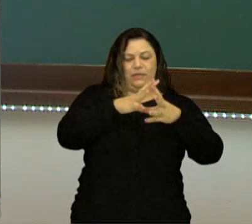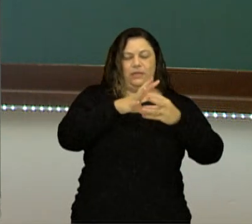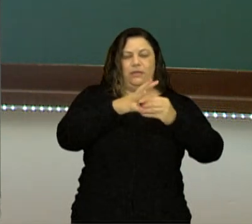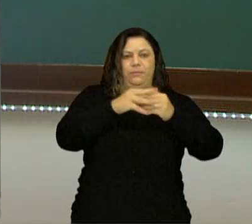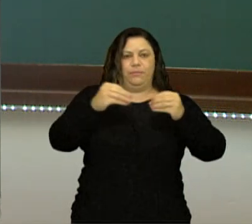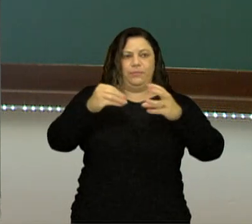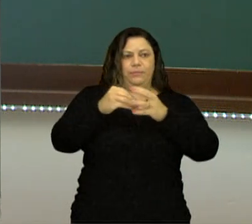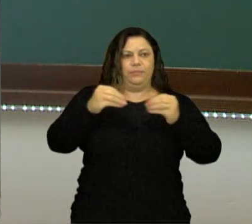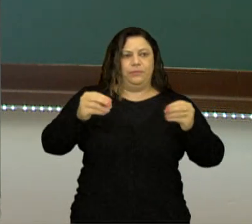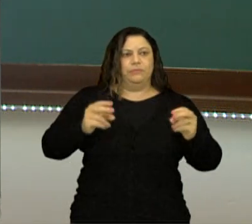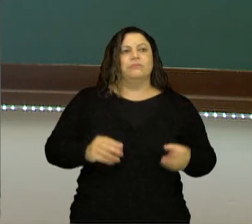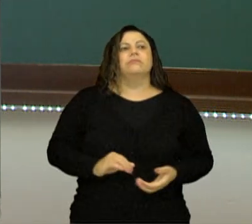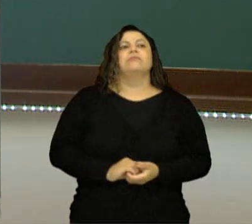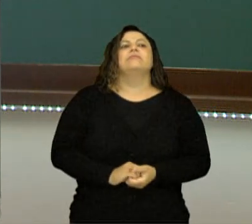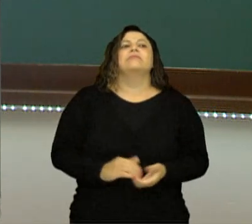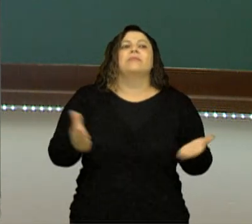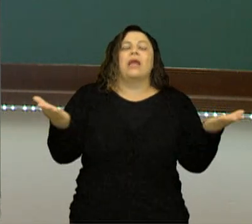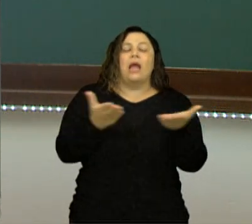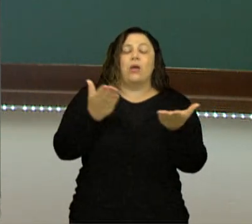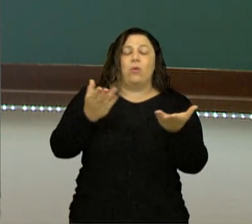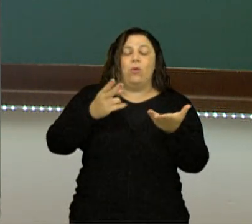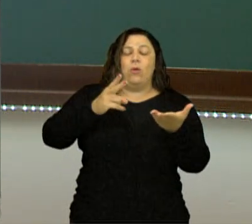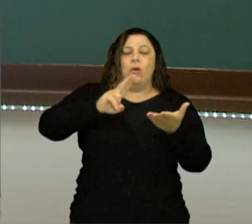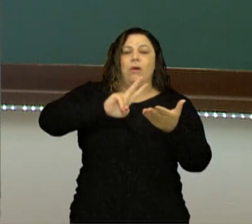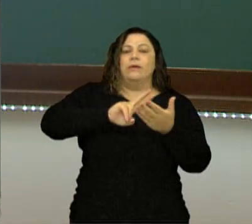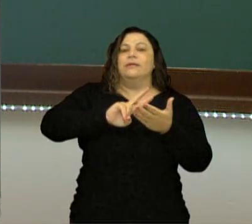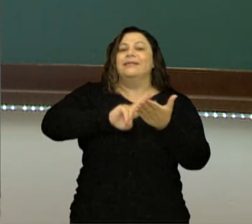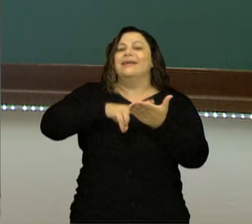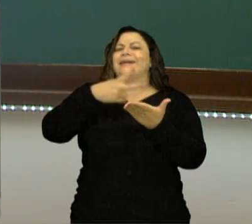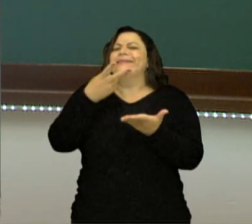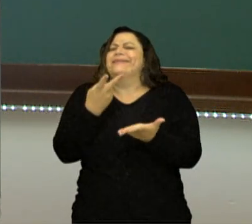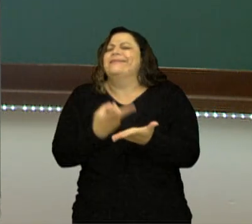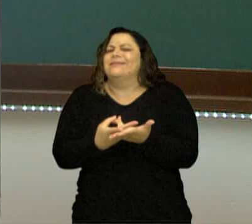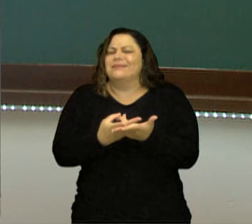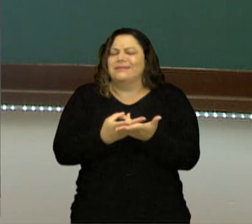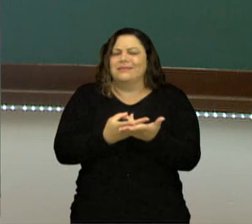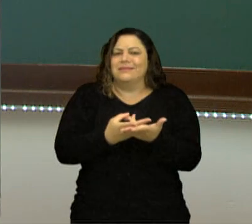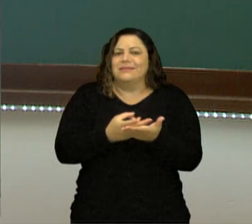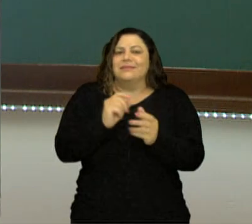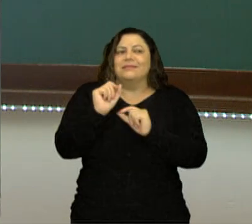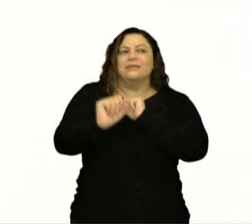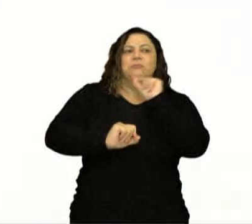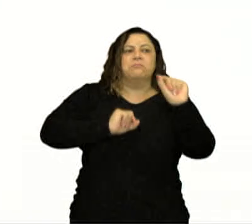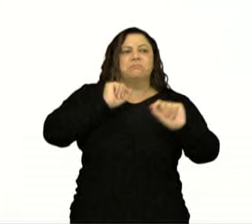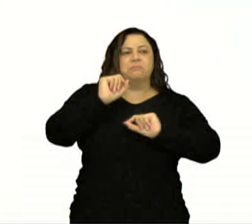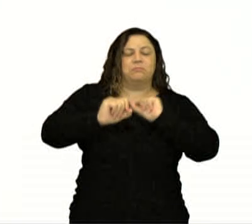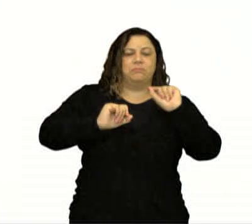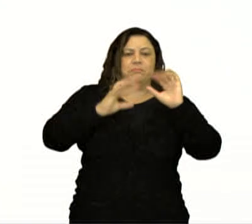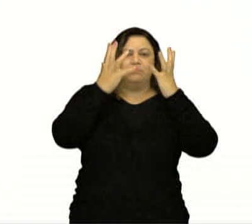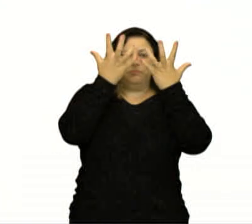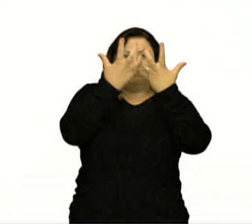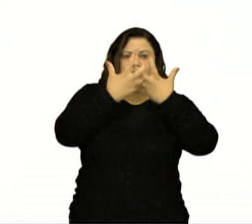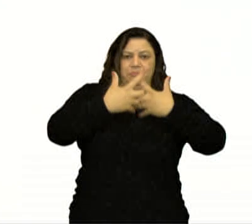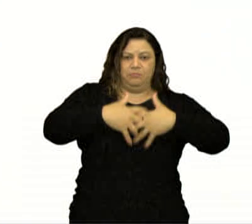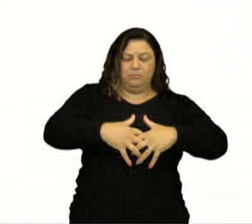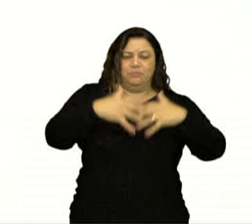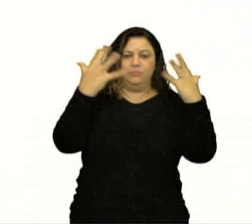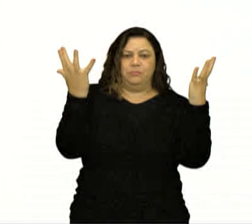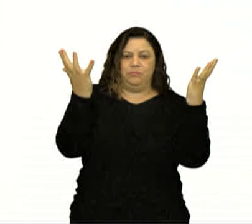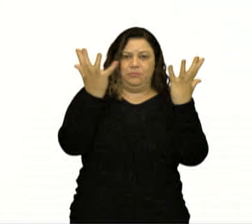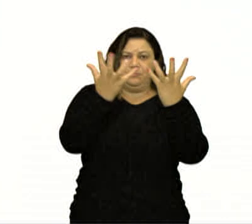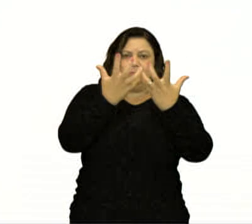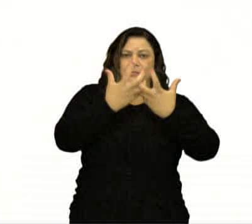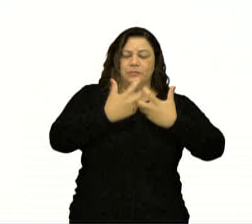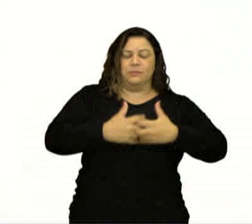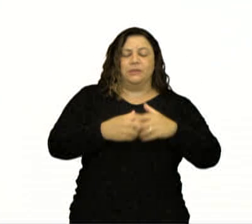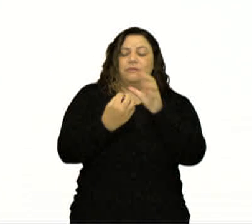Tá? Agora vamos para a transcrição. Transcrição é o processo por meio do qual ocorre a síntese de RNA, ou seja, vai se